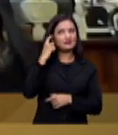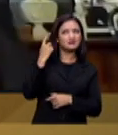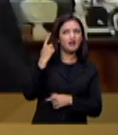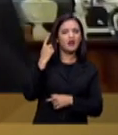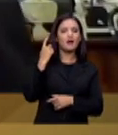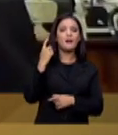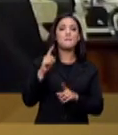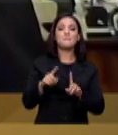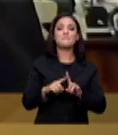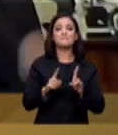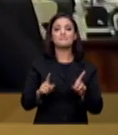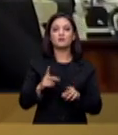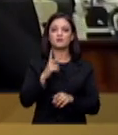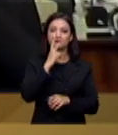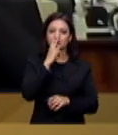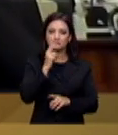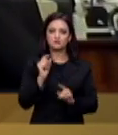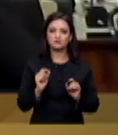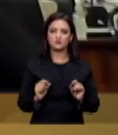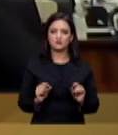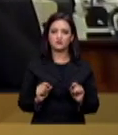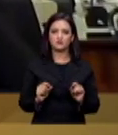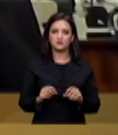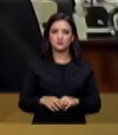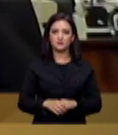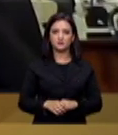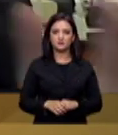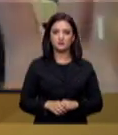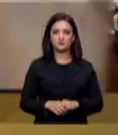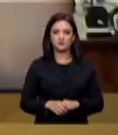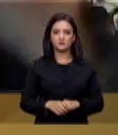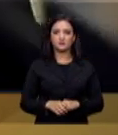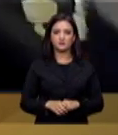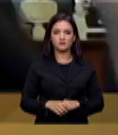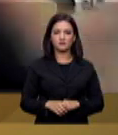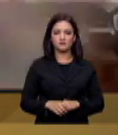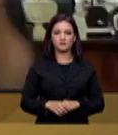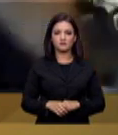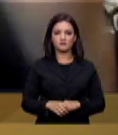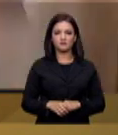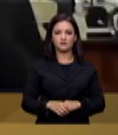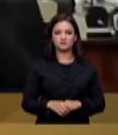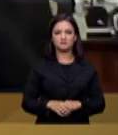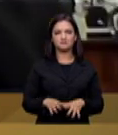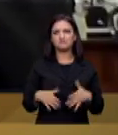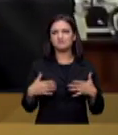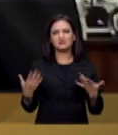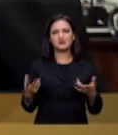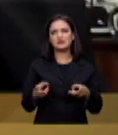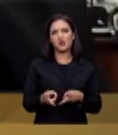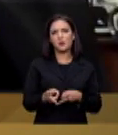que, muito provavelmente, pelo menos é essa a percepção,